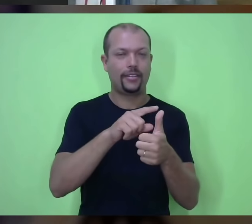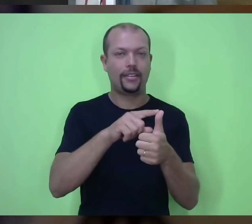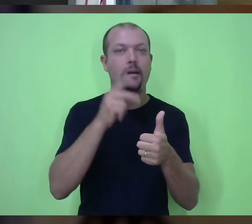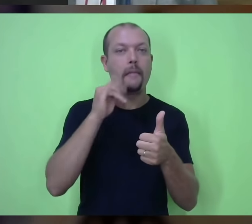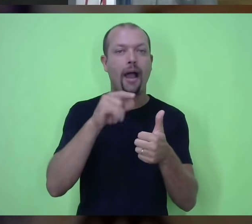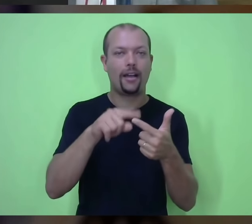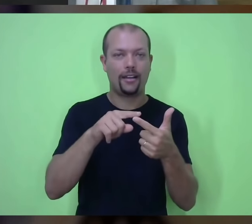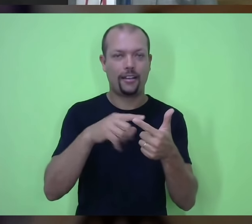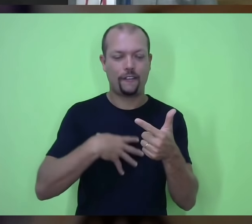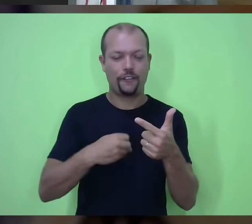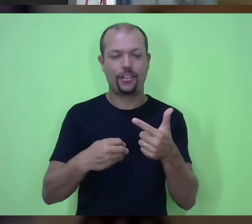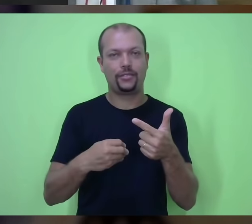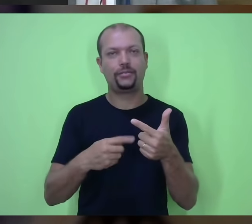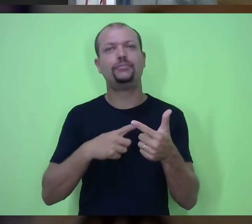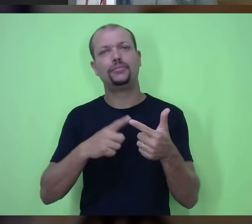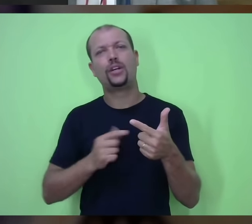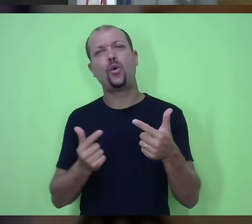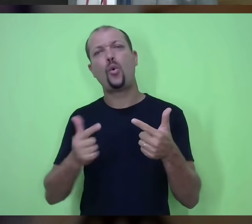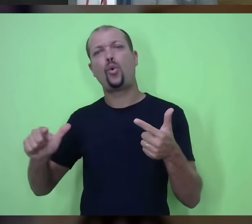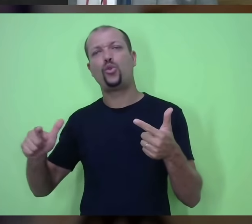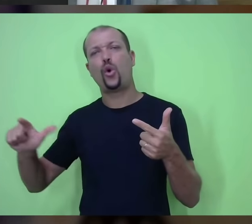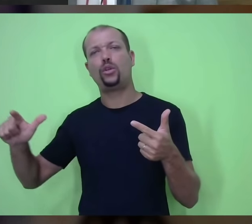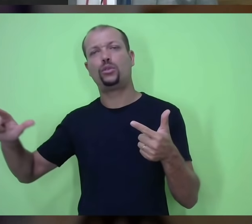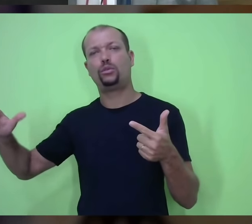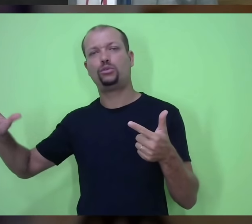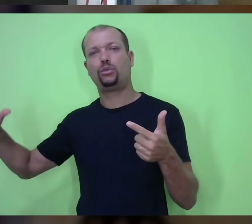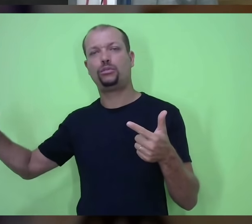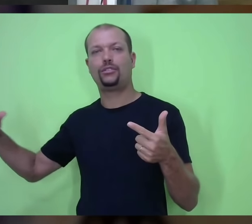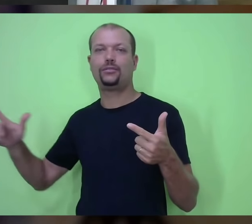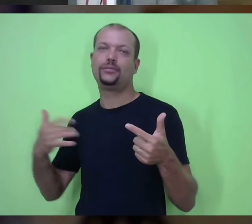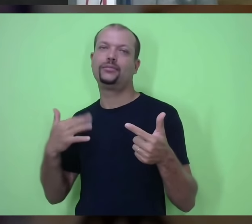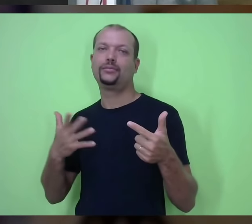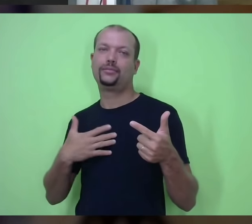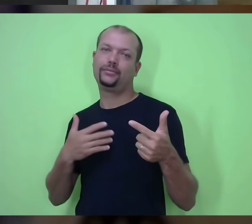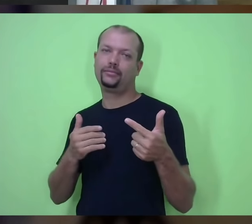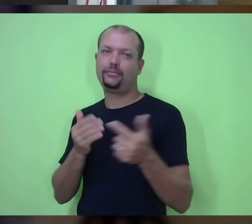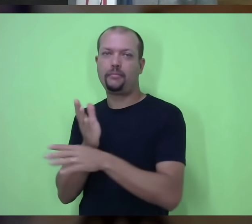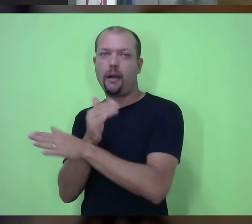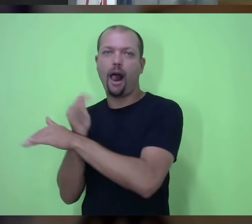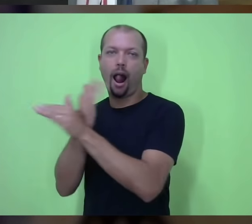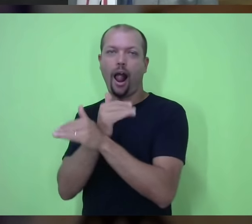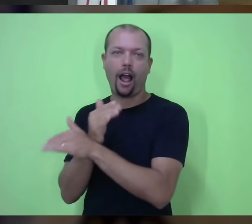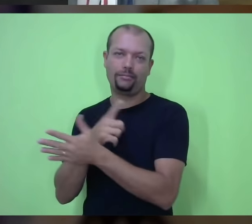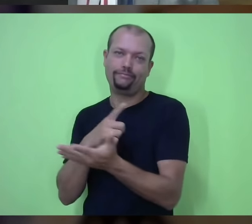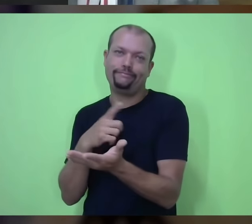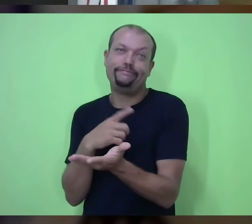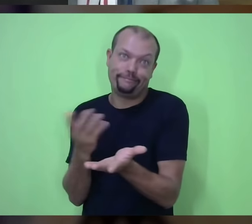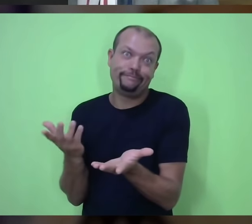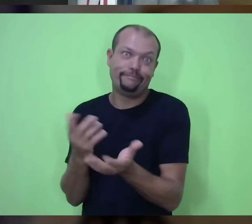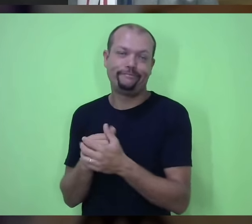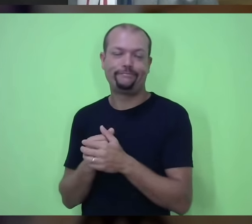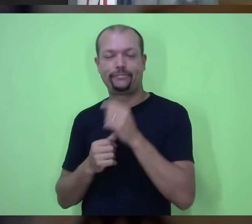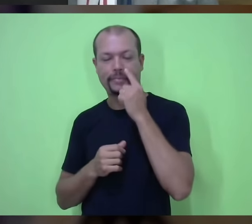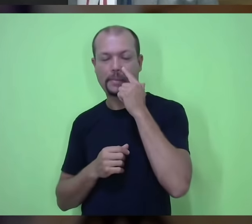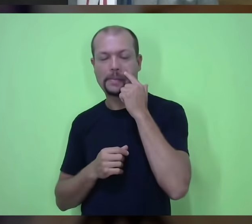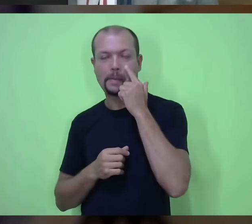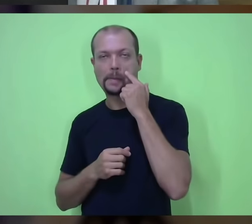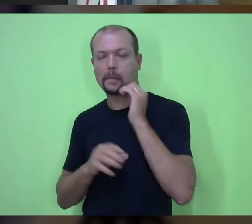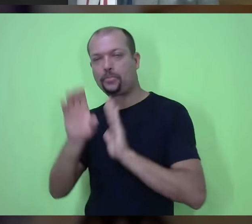filho. Existem outros filhos, vamos dizer assim, rebeldes ou perdidos, né? Inclusive,